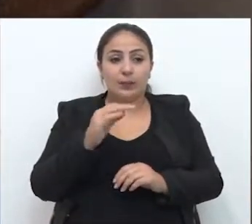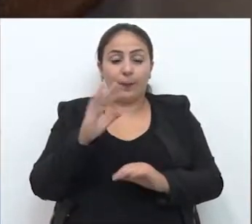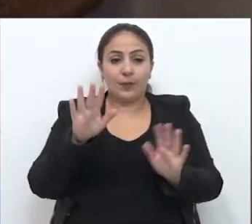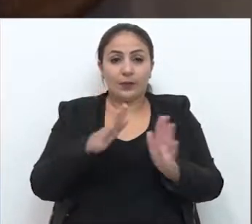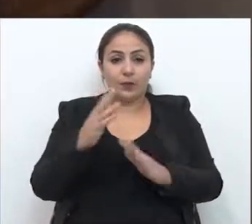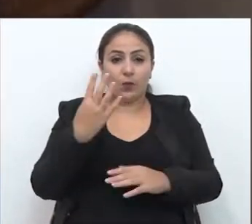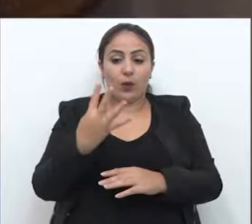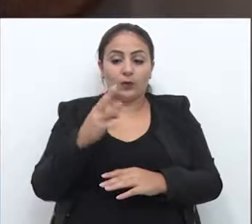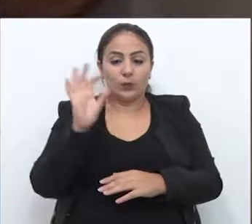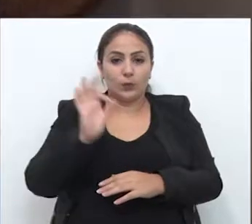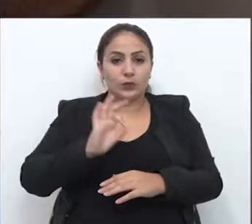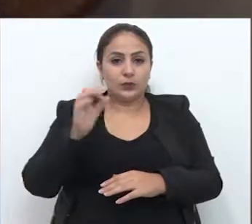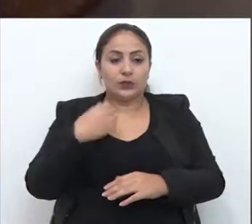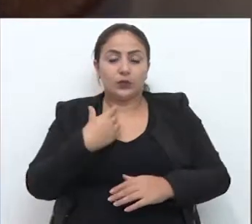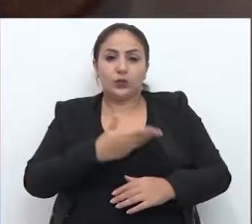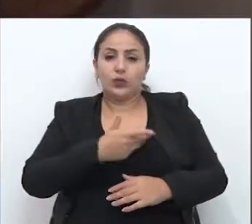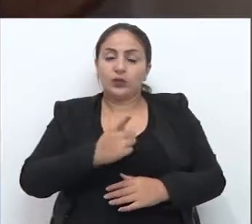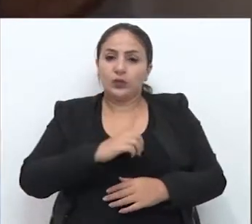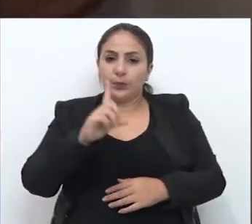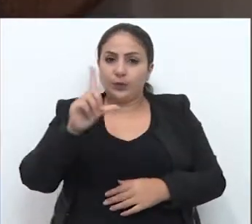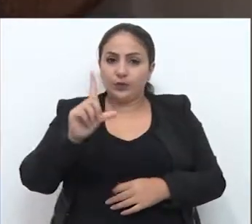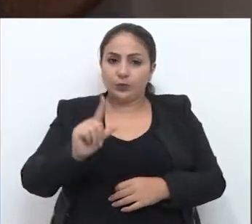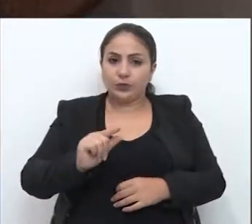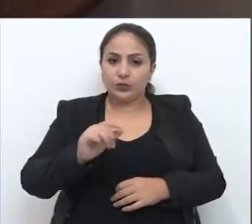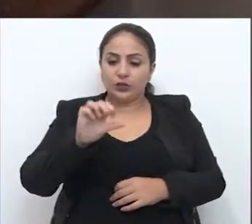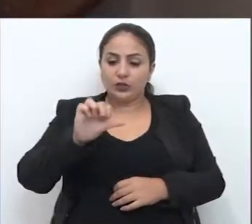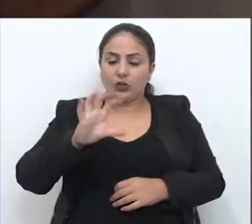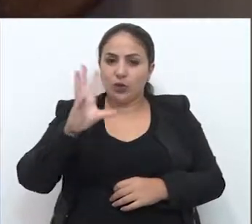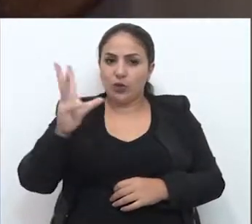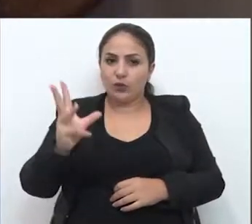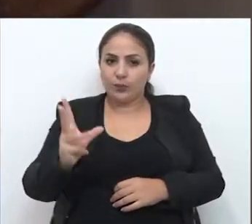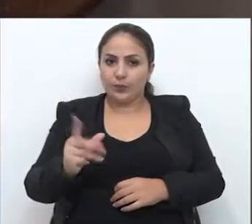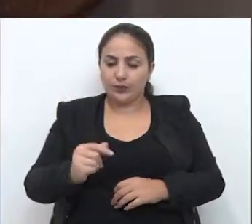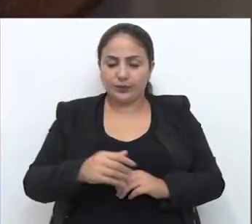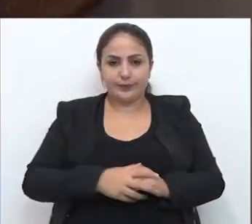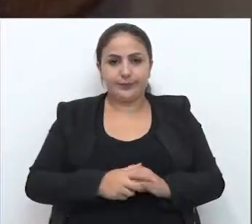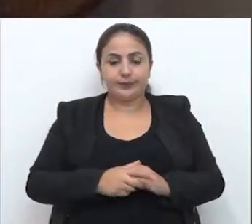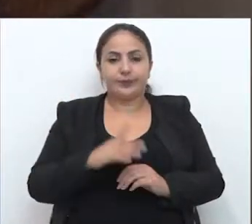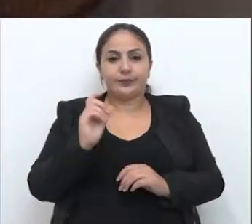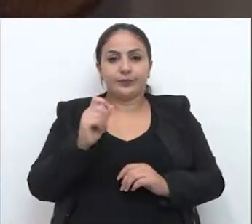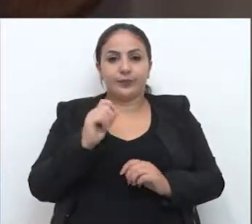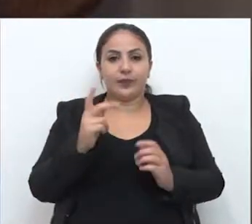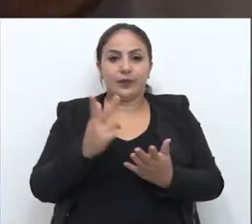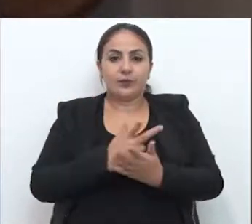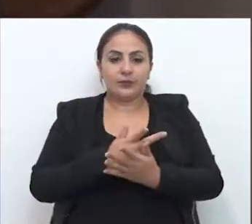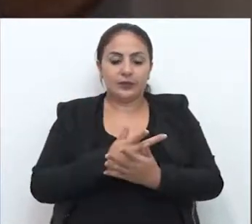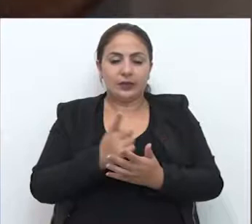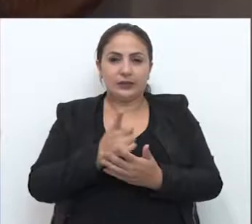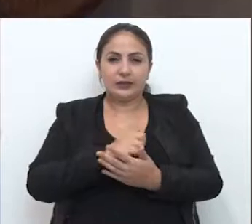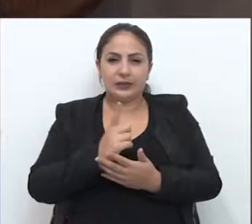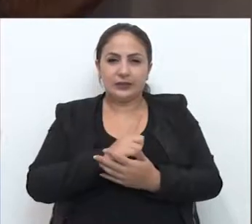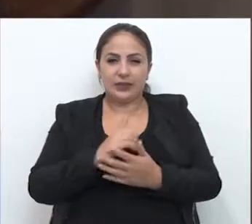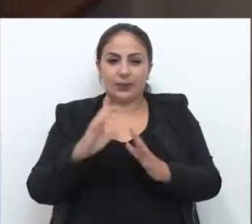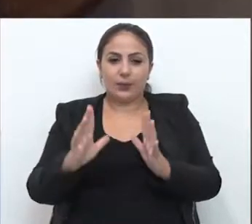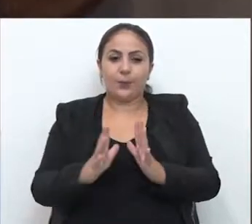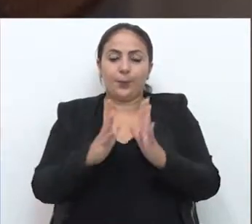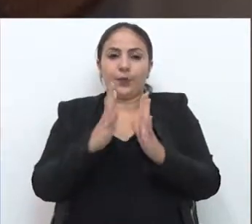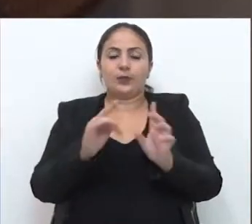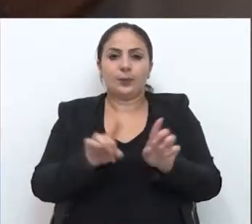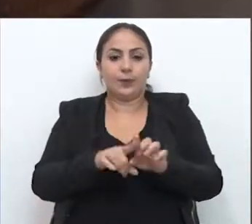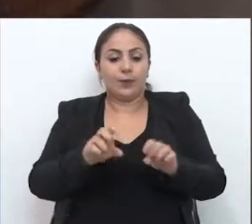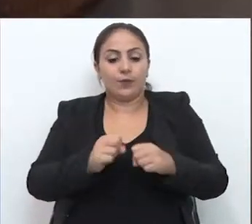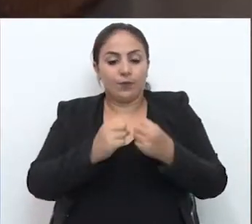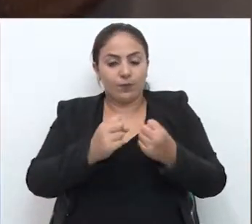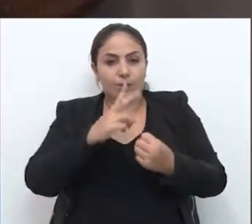de 4%, nós teremos uma redução de 9 milhões, o que gera um impacto